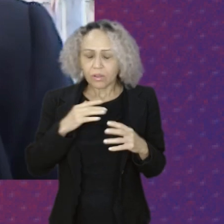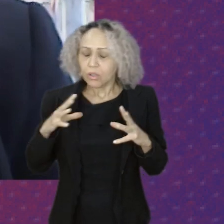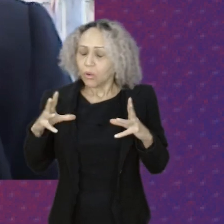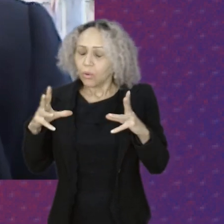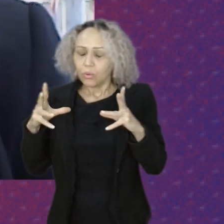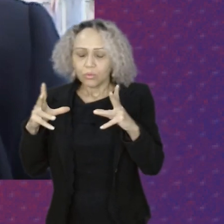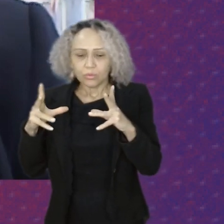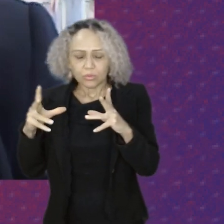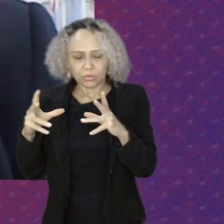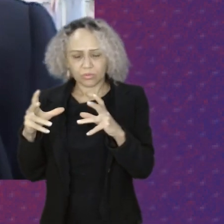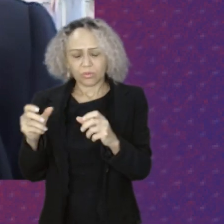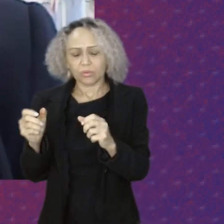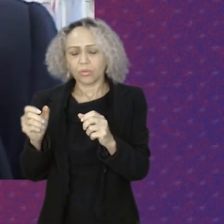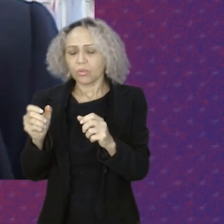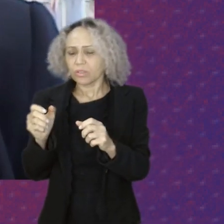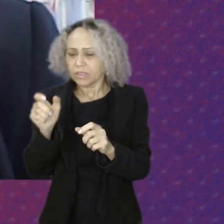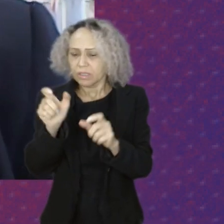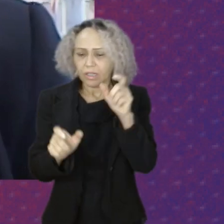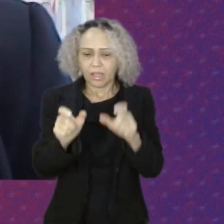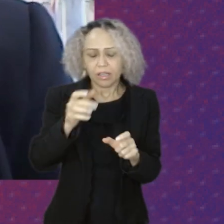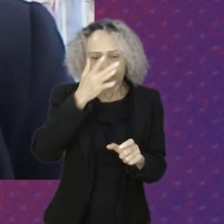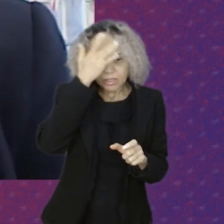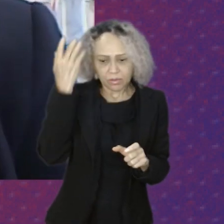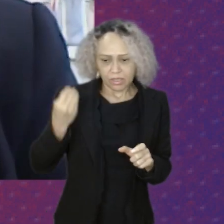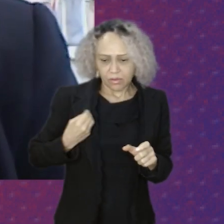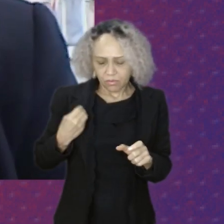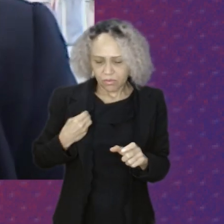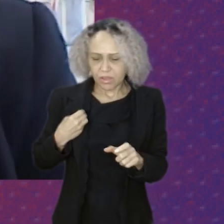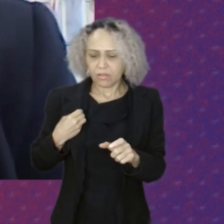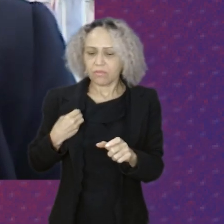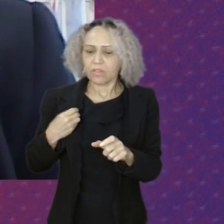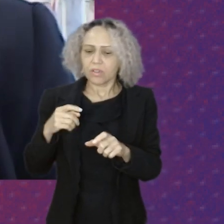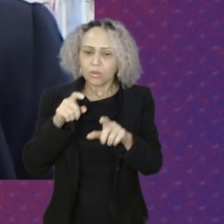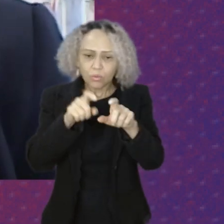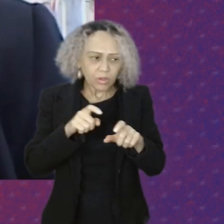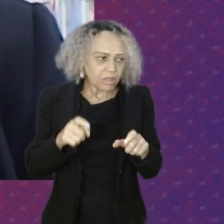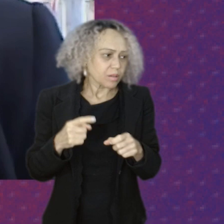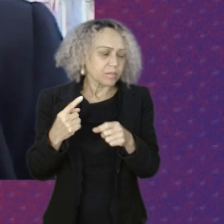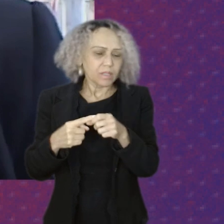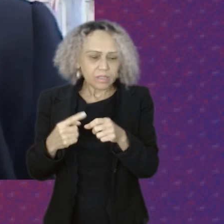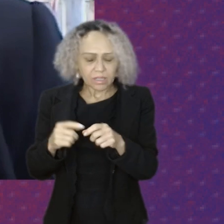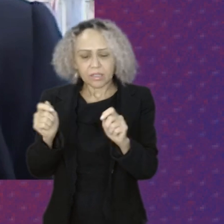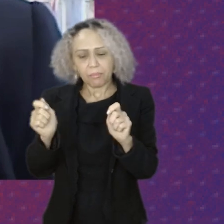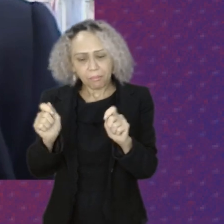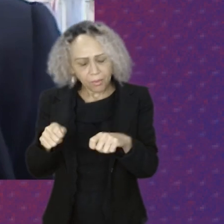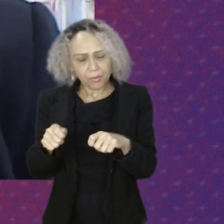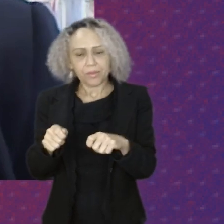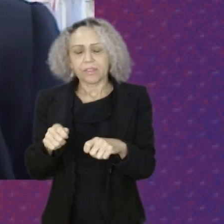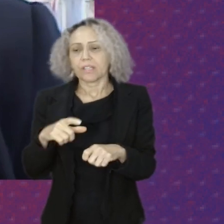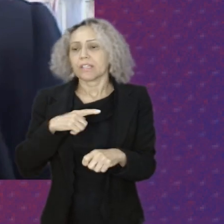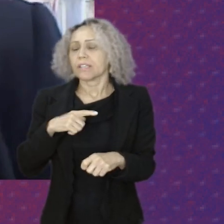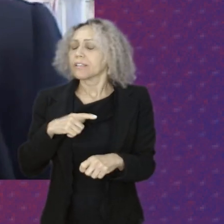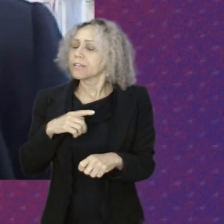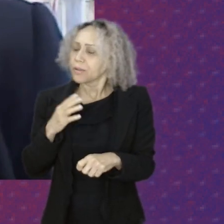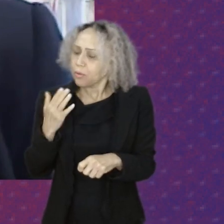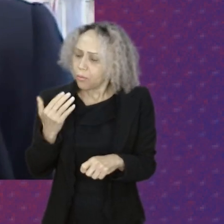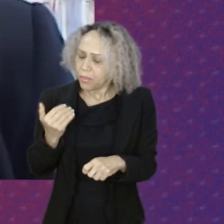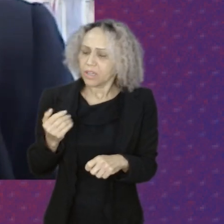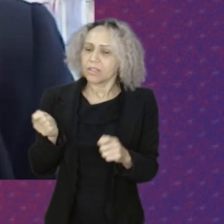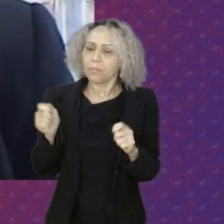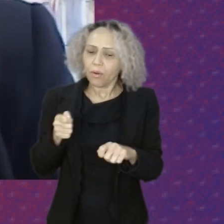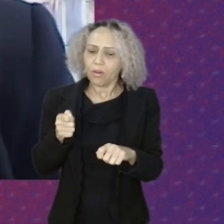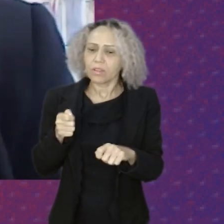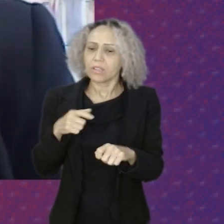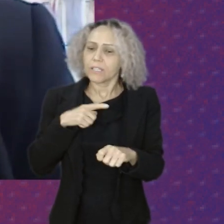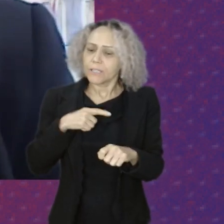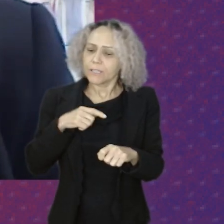da cidade, é preciso fazer esse trabalho e essa questão do acesso à terra, do acesso aos